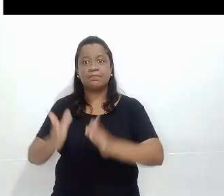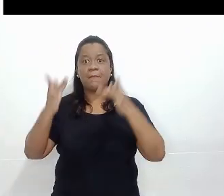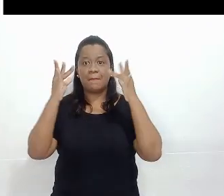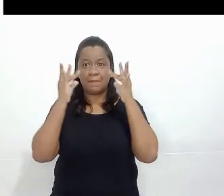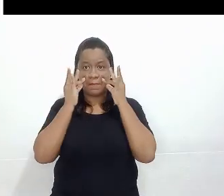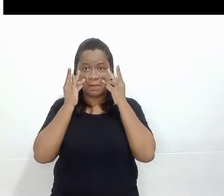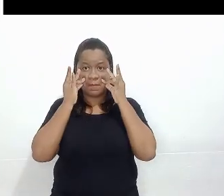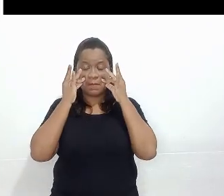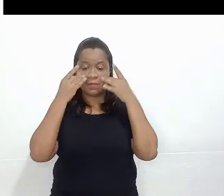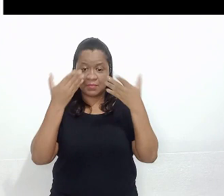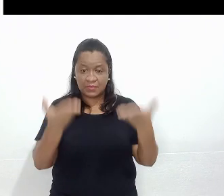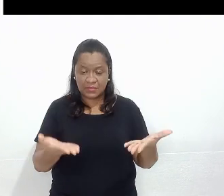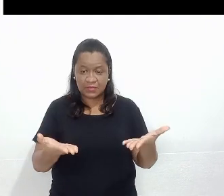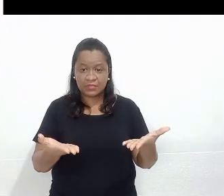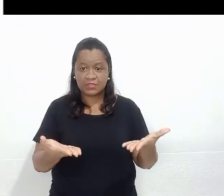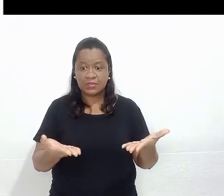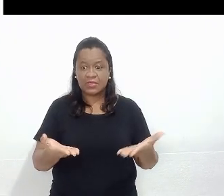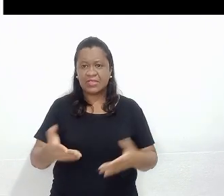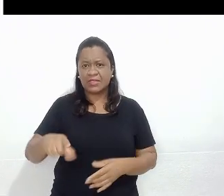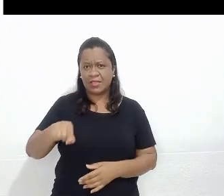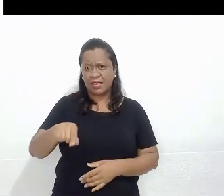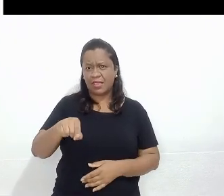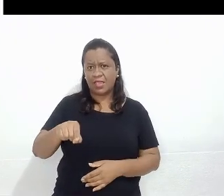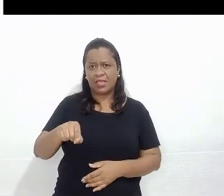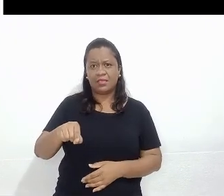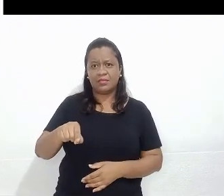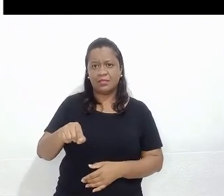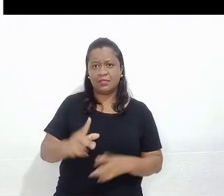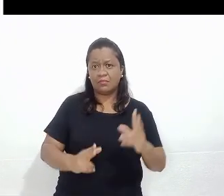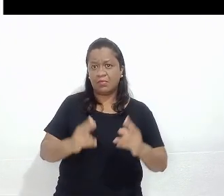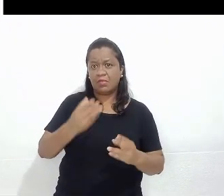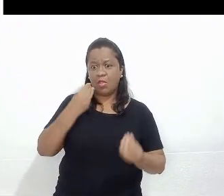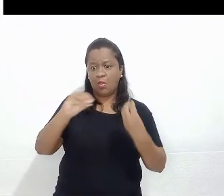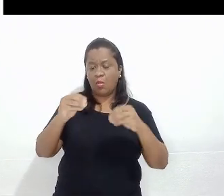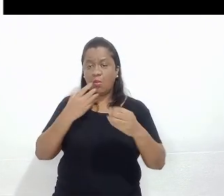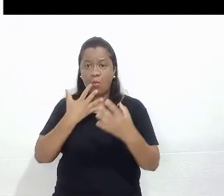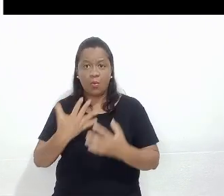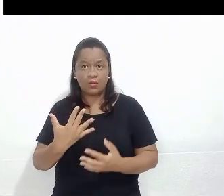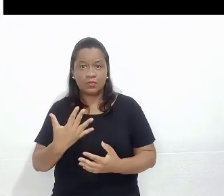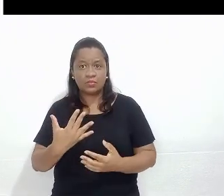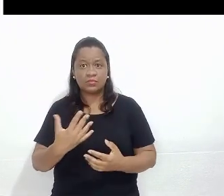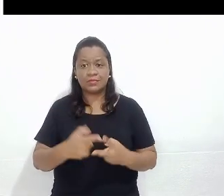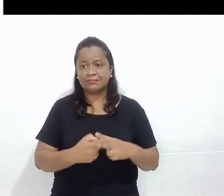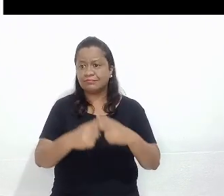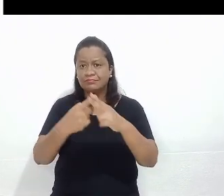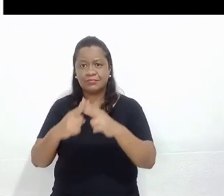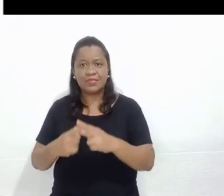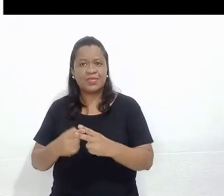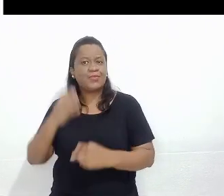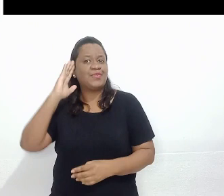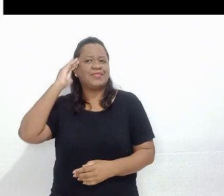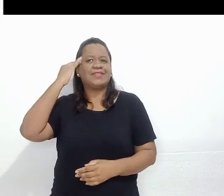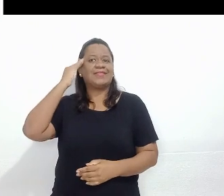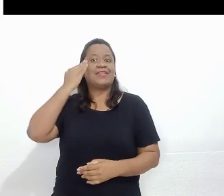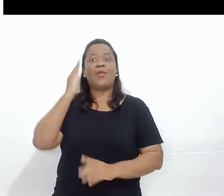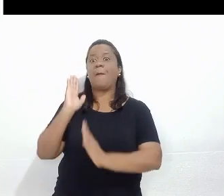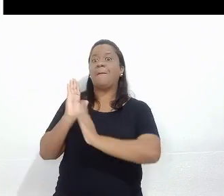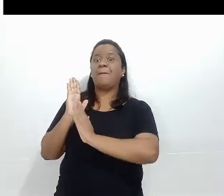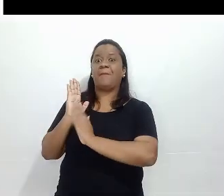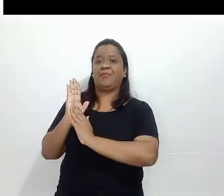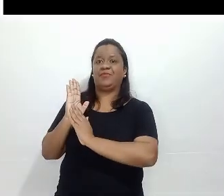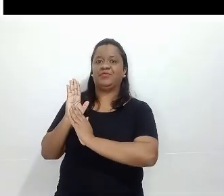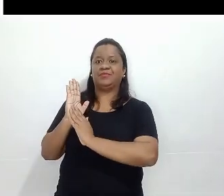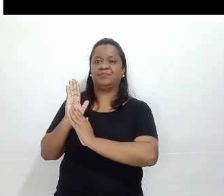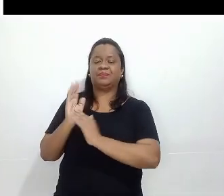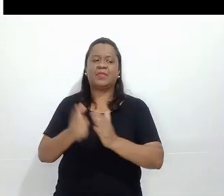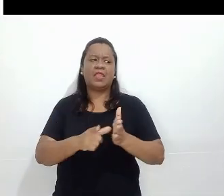aquele colorista, ele pode não ter entendido bem a sua proposta. Porque o colorista raramente está lá na pré-produção, está lá